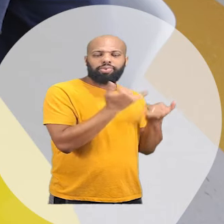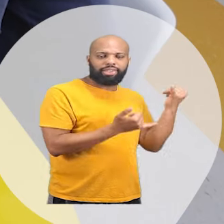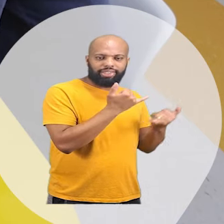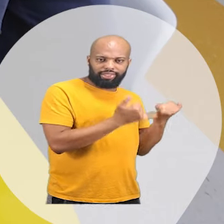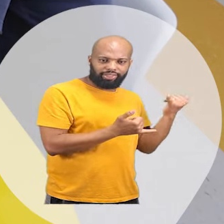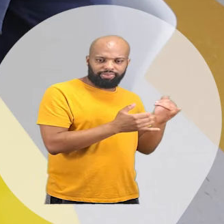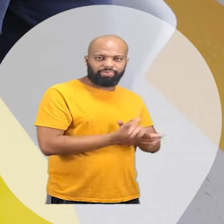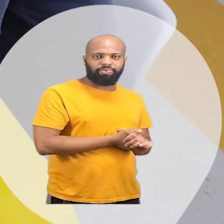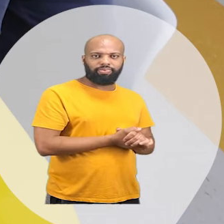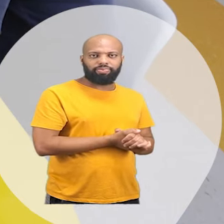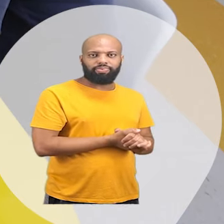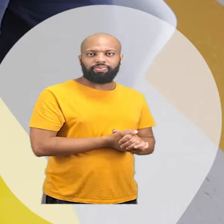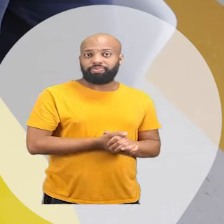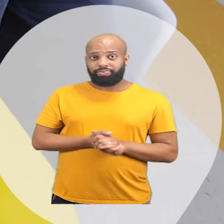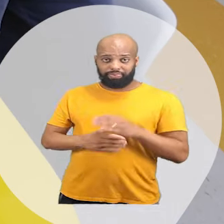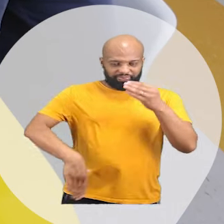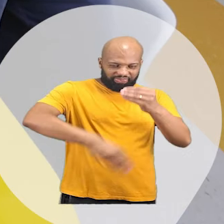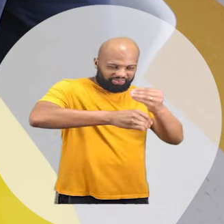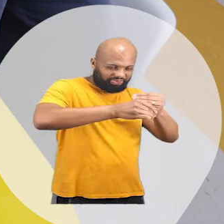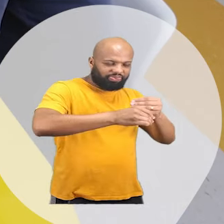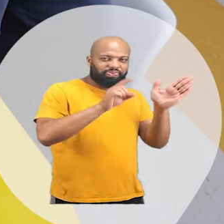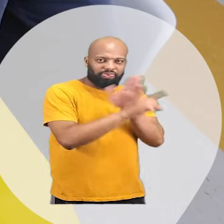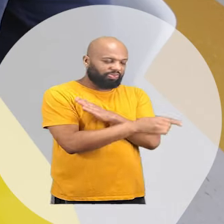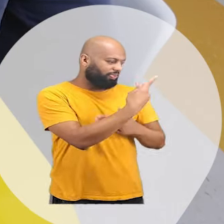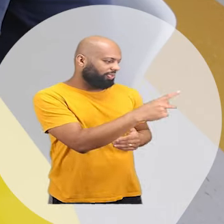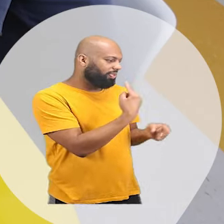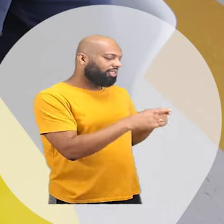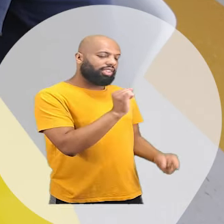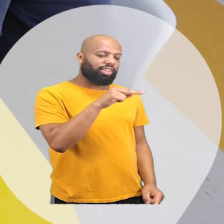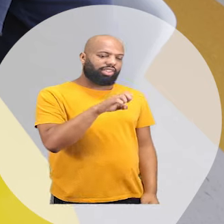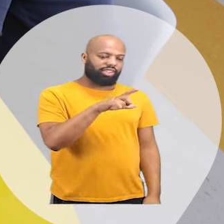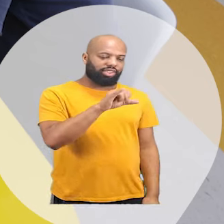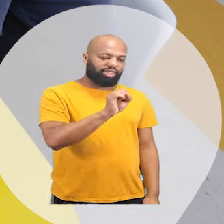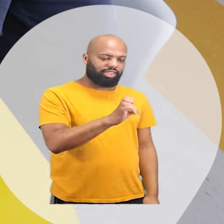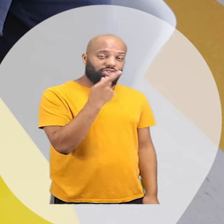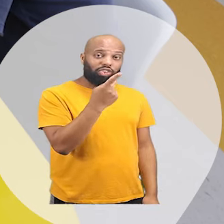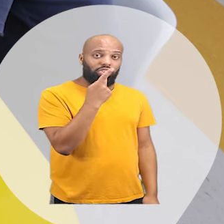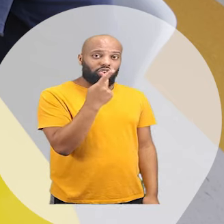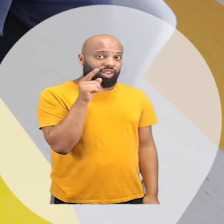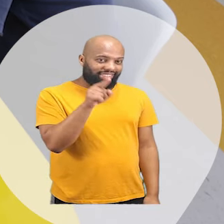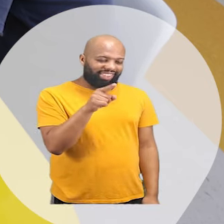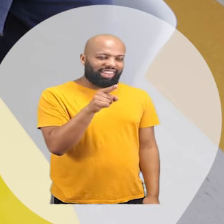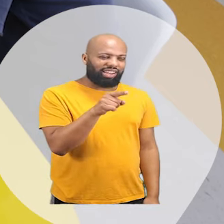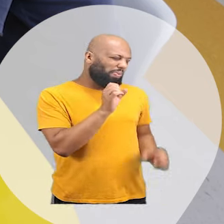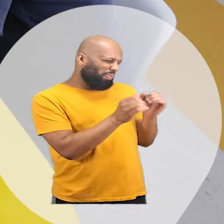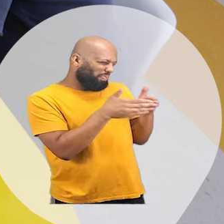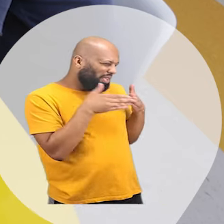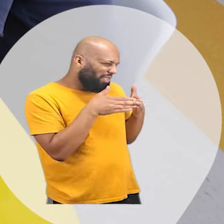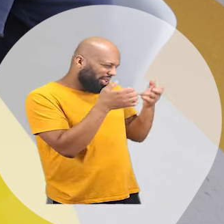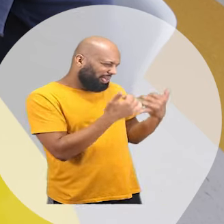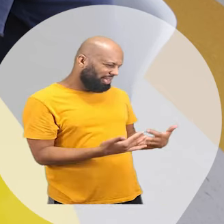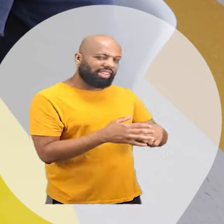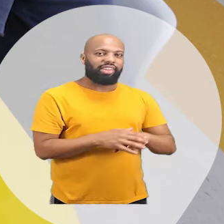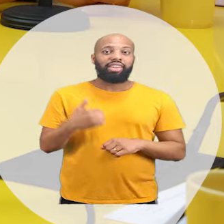similar alguma coisa que essa pergunta que a Anelise chegou aqui contando que Ela morou por favor